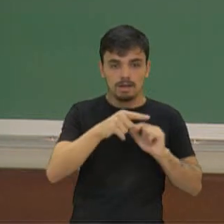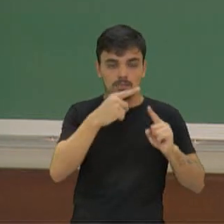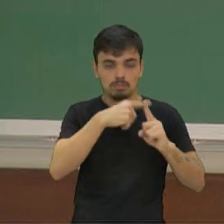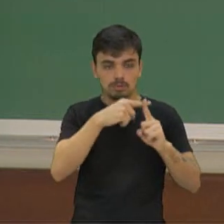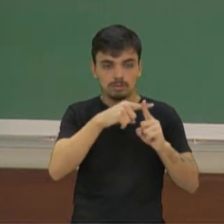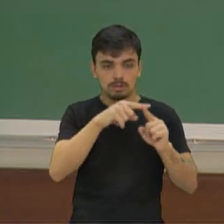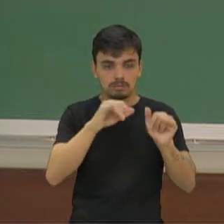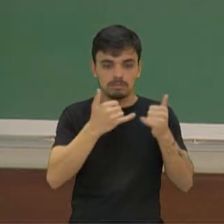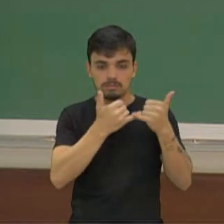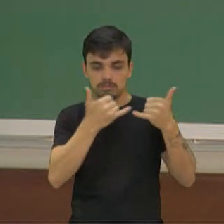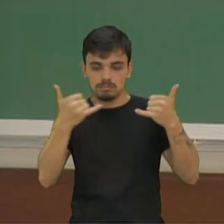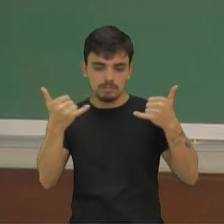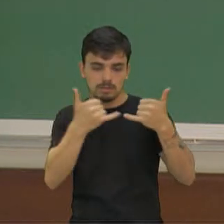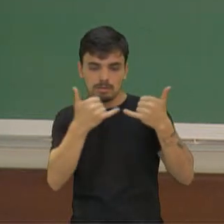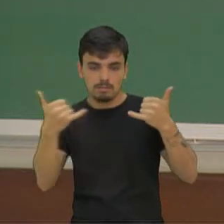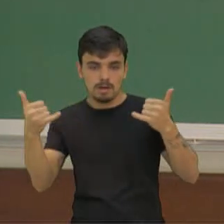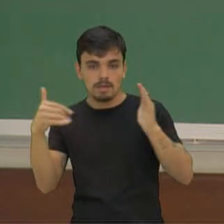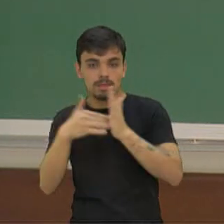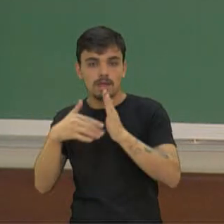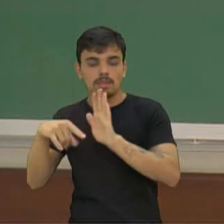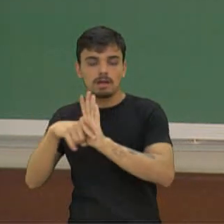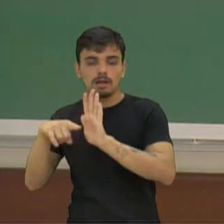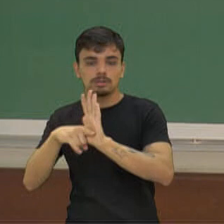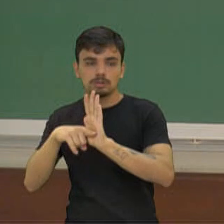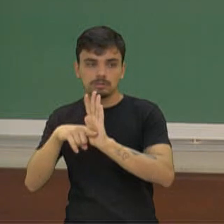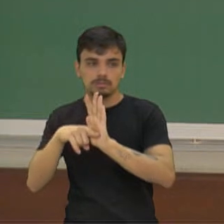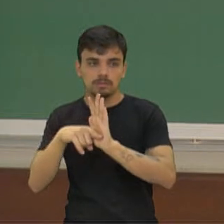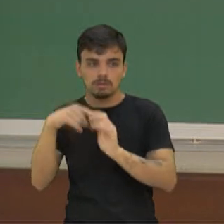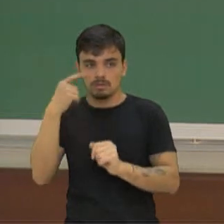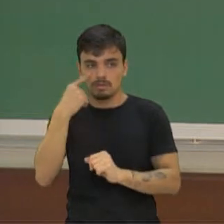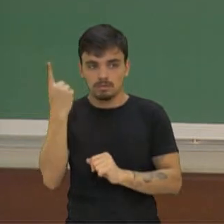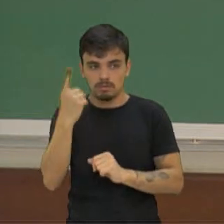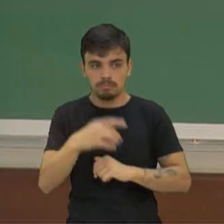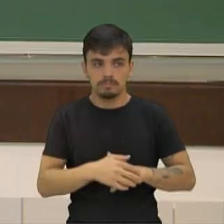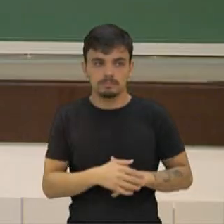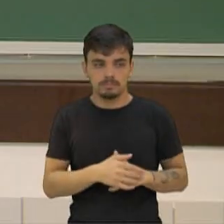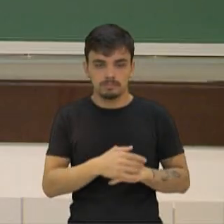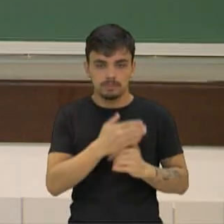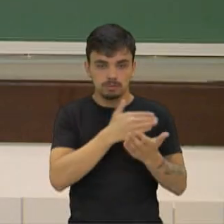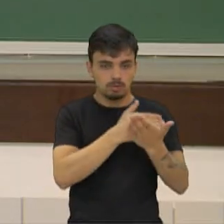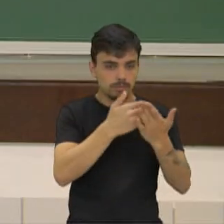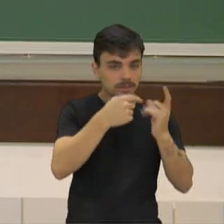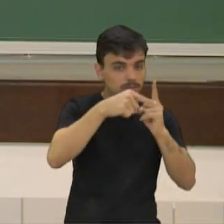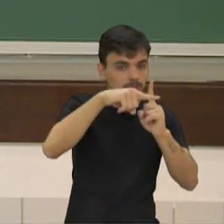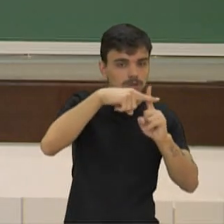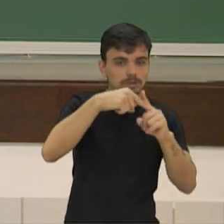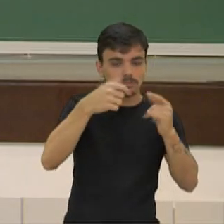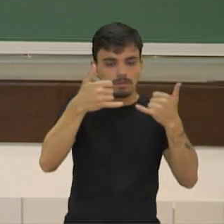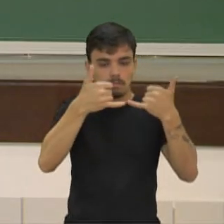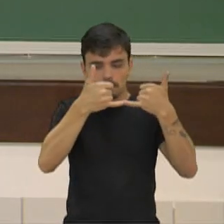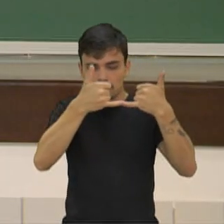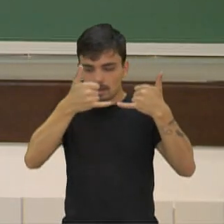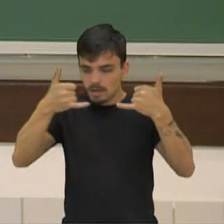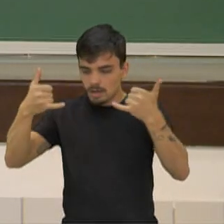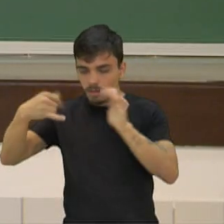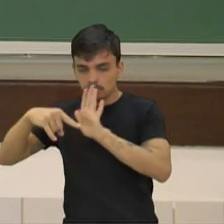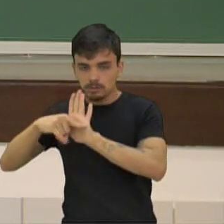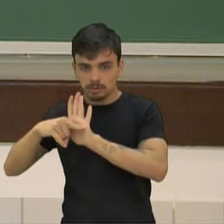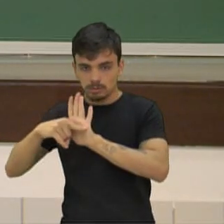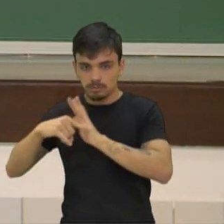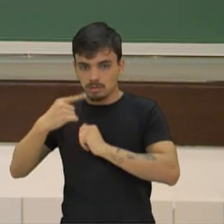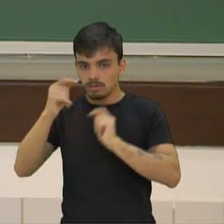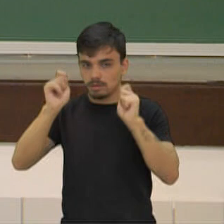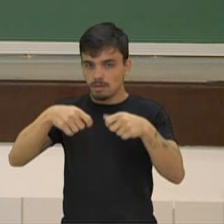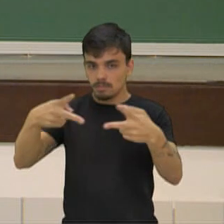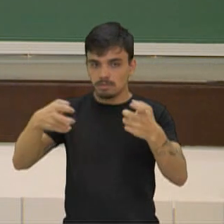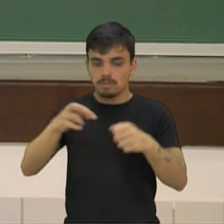positivo em direção ao polo negativo da bateria, então a polaridade aqui é do positivo para o negativo. Então você observa aqui a mesma coisa aqui no